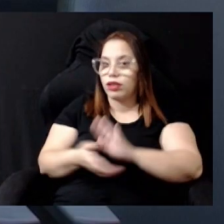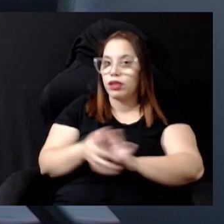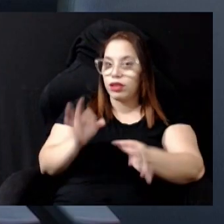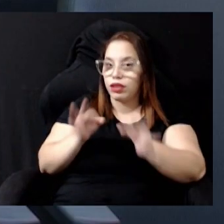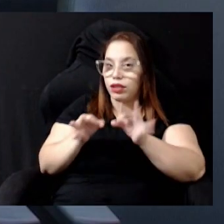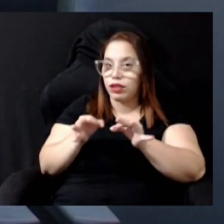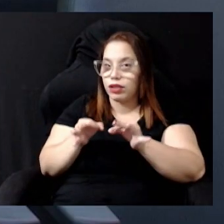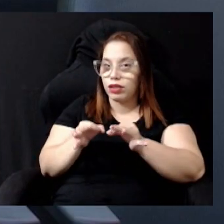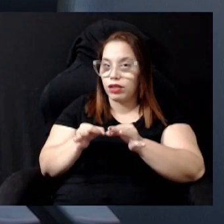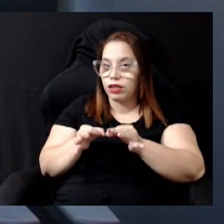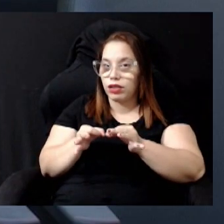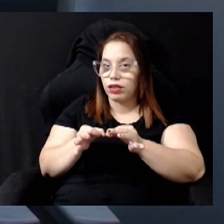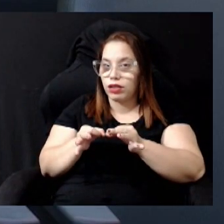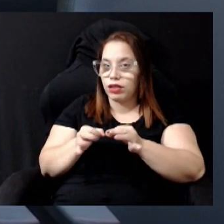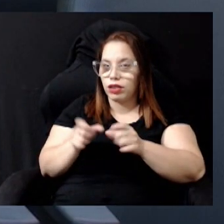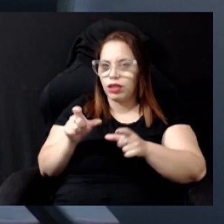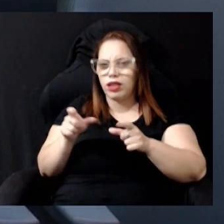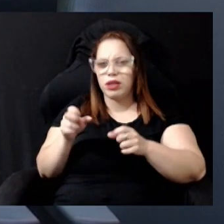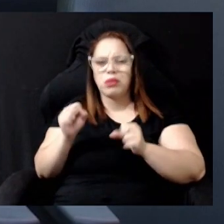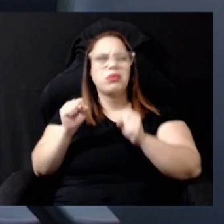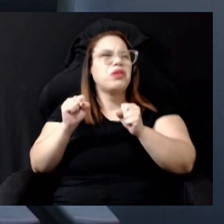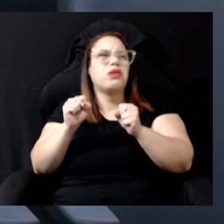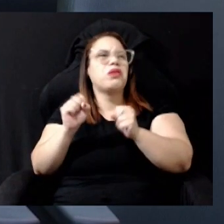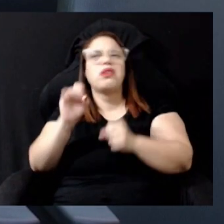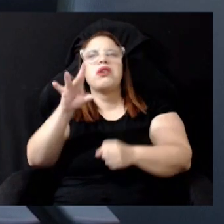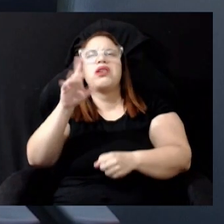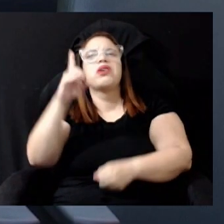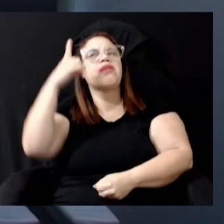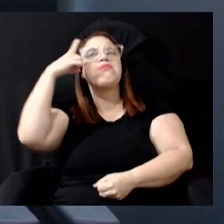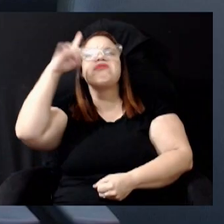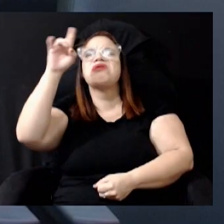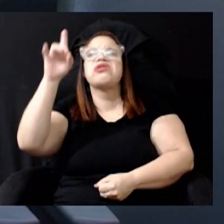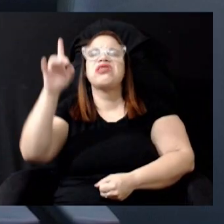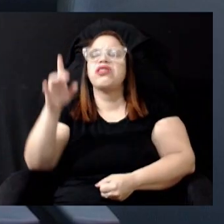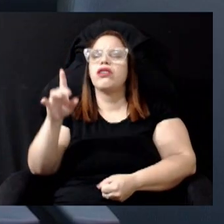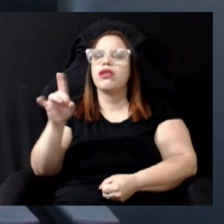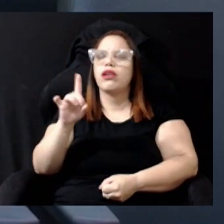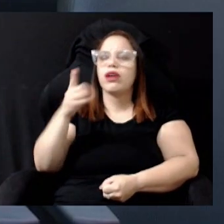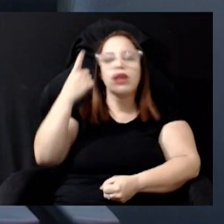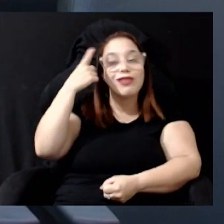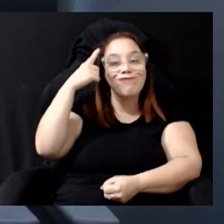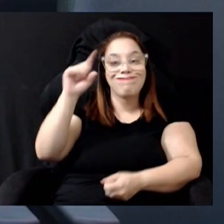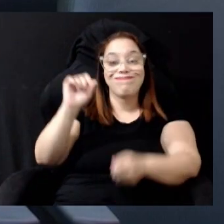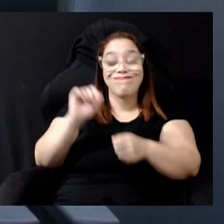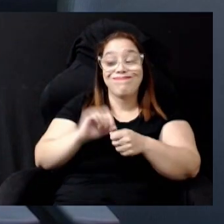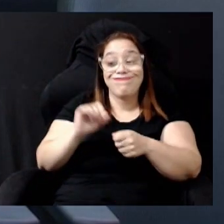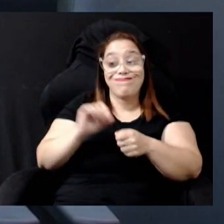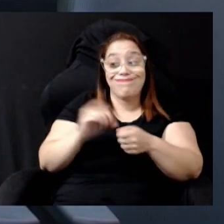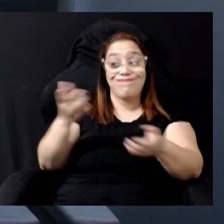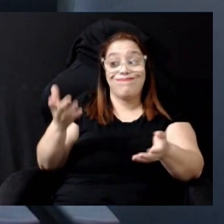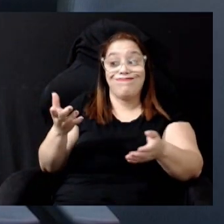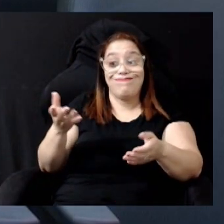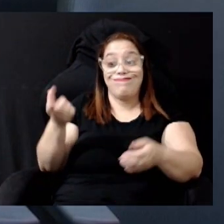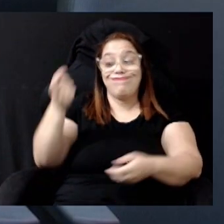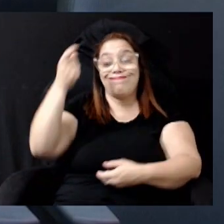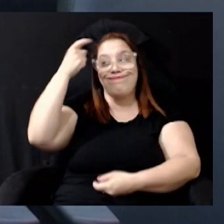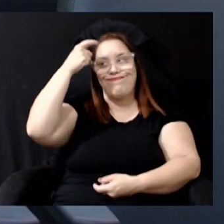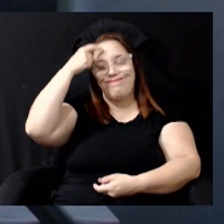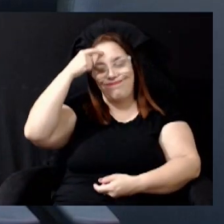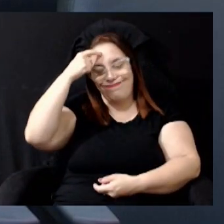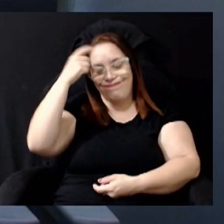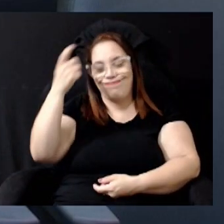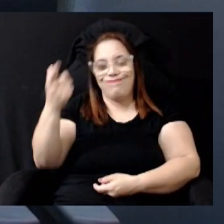vezes as pessoas pensam assim, poxa, mas é só uma data, mas é uma data que faz as pessoas ter essa consciência, como a gente